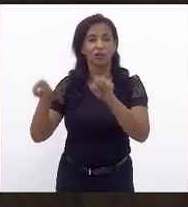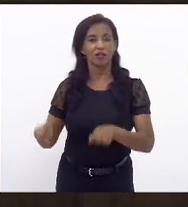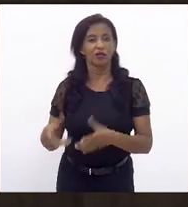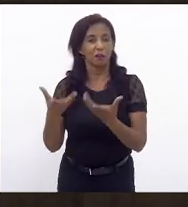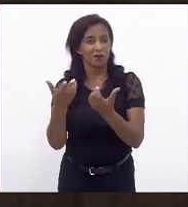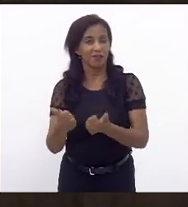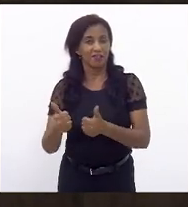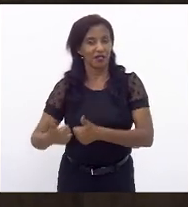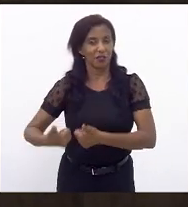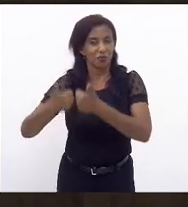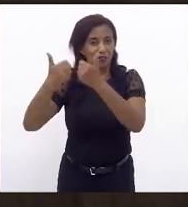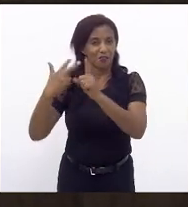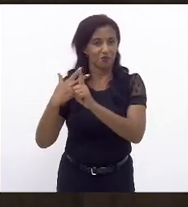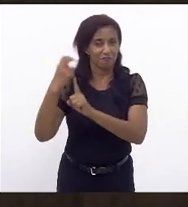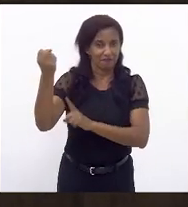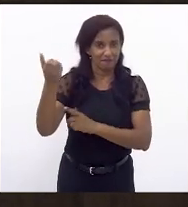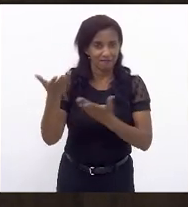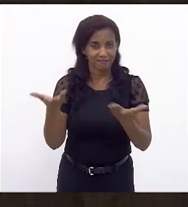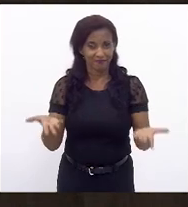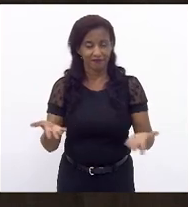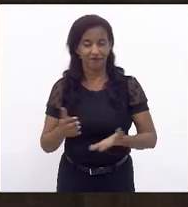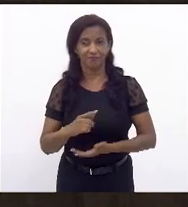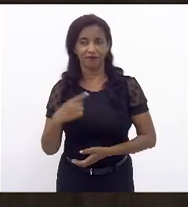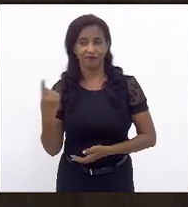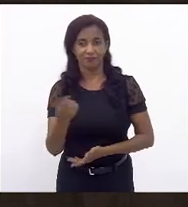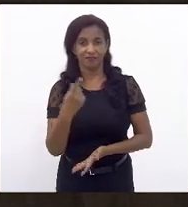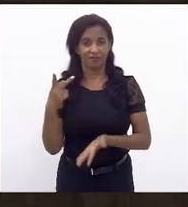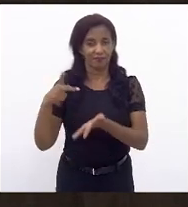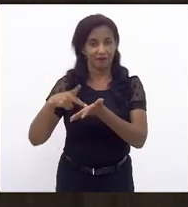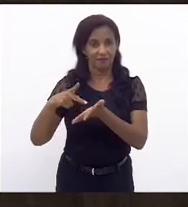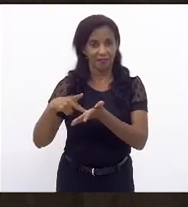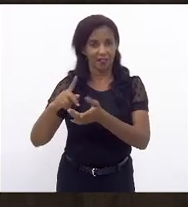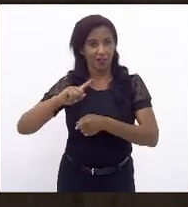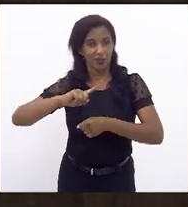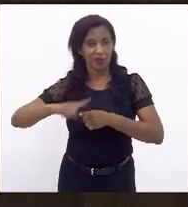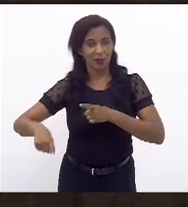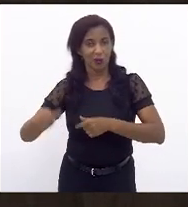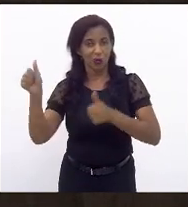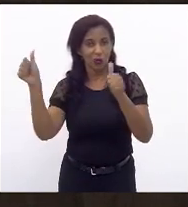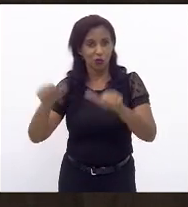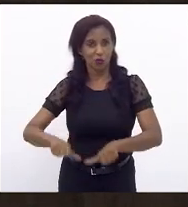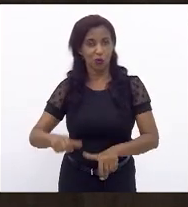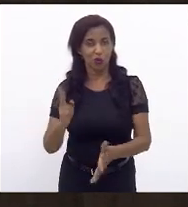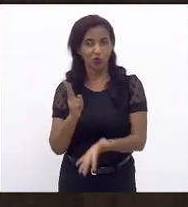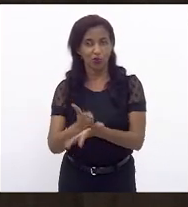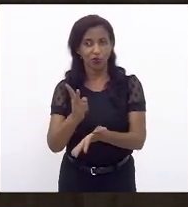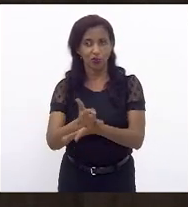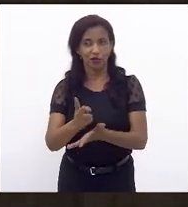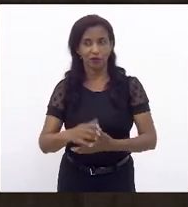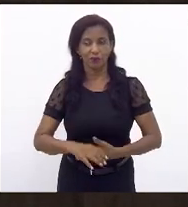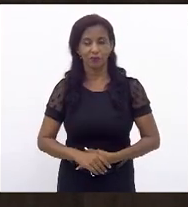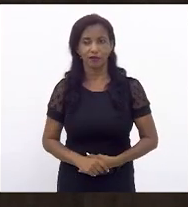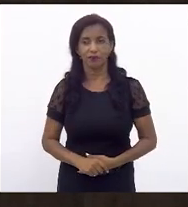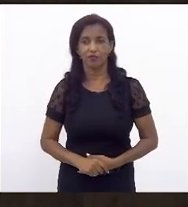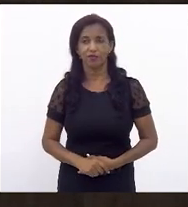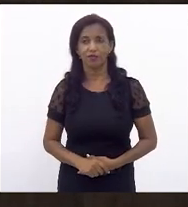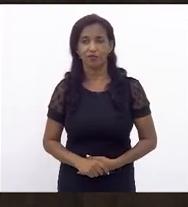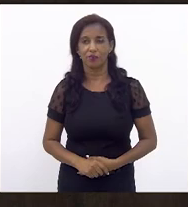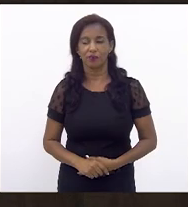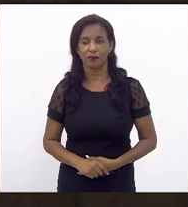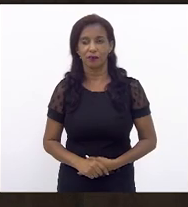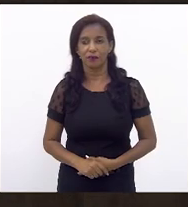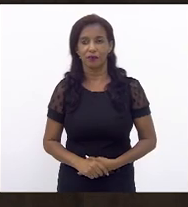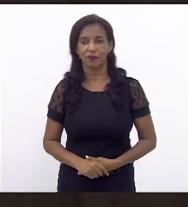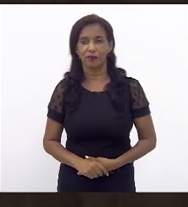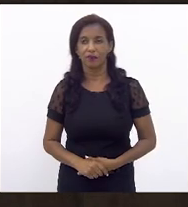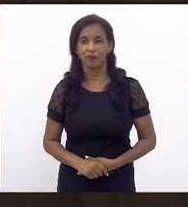que os melhores vençam, né? Mas, na verdade, para se proibir que os piores permaneçam, né? Vê esse menino que